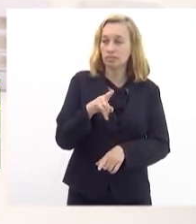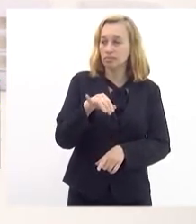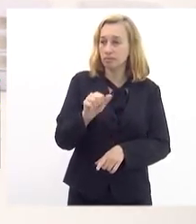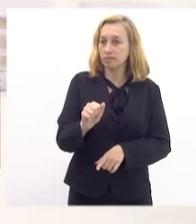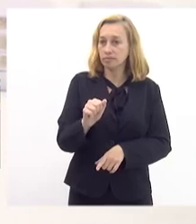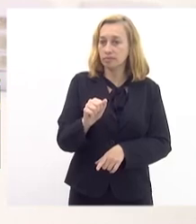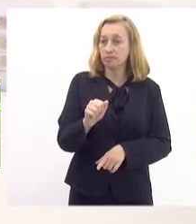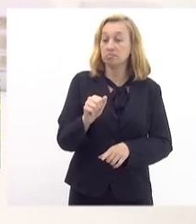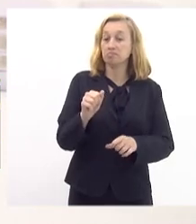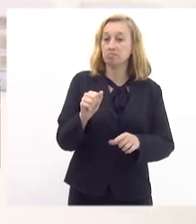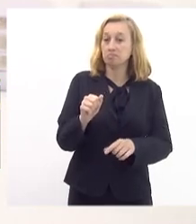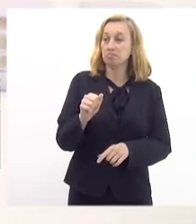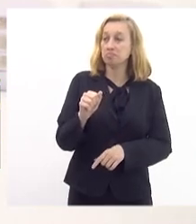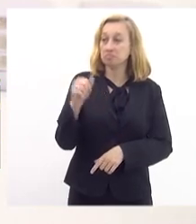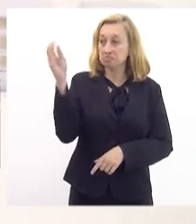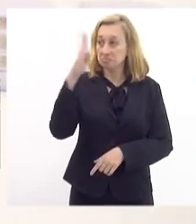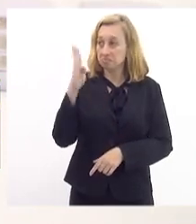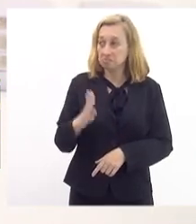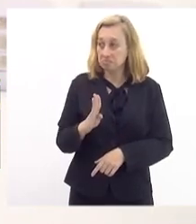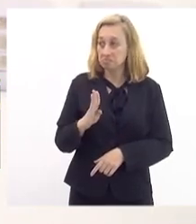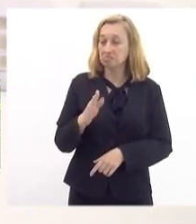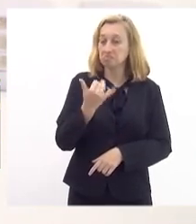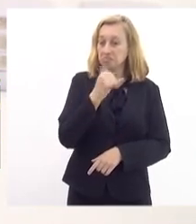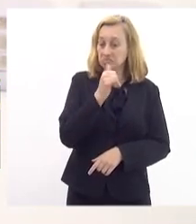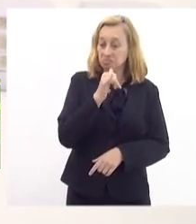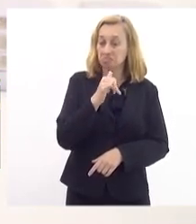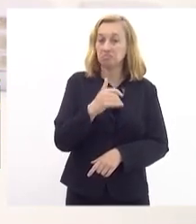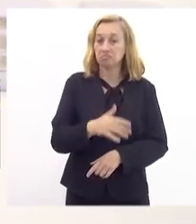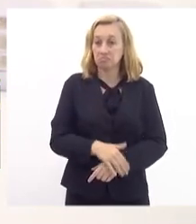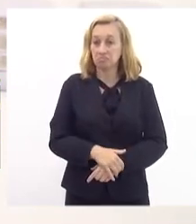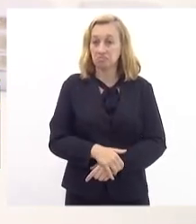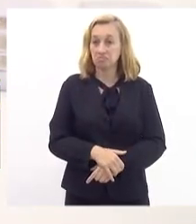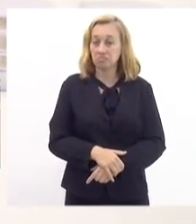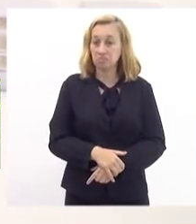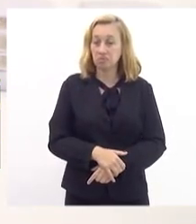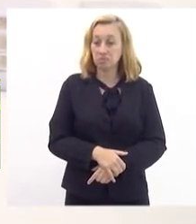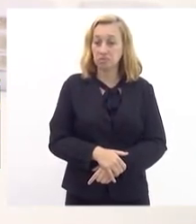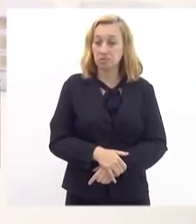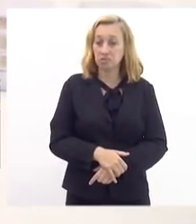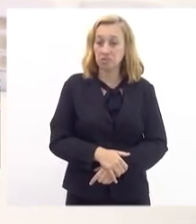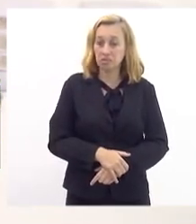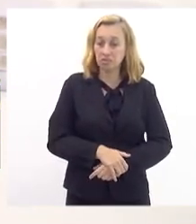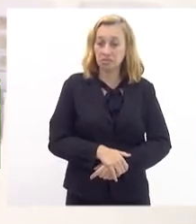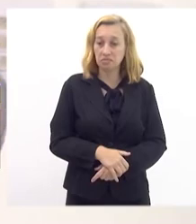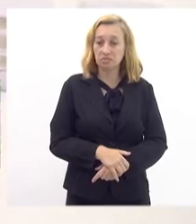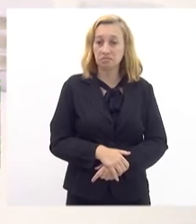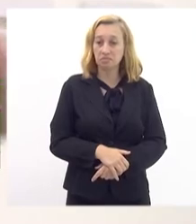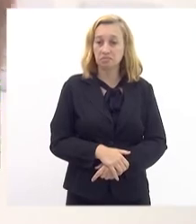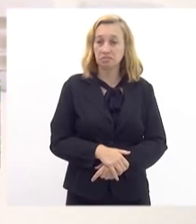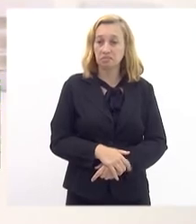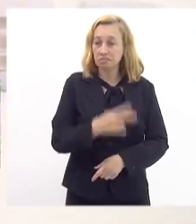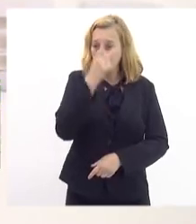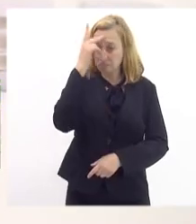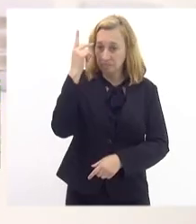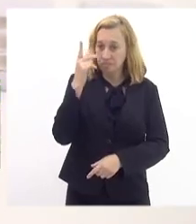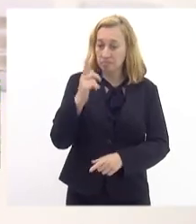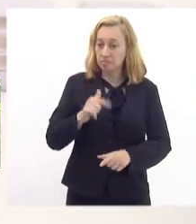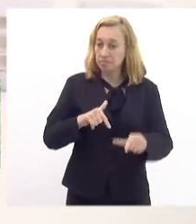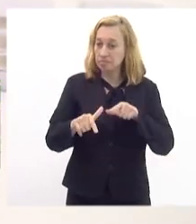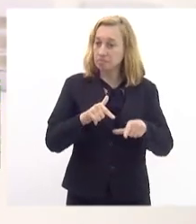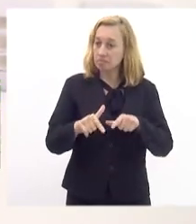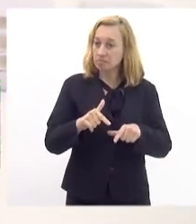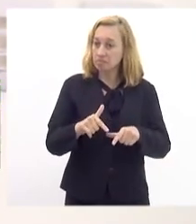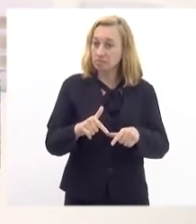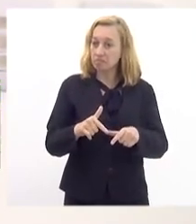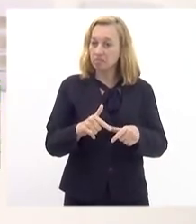e eu não falo porque esse tema não é afeto ansiedade falo sobre os temas referentes à energia portanto eu falo de uma pessoa que atua e que